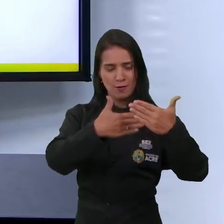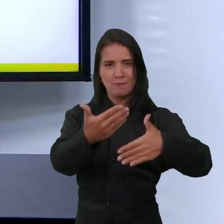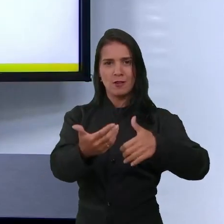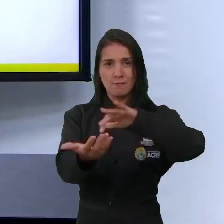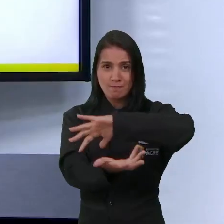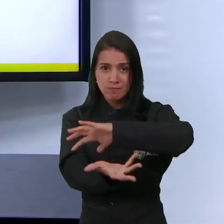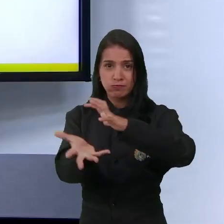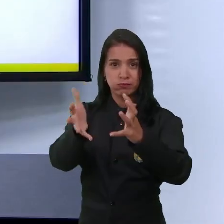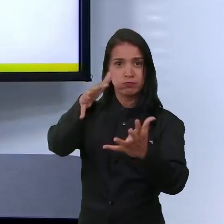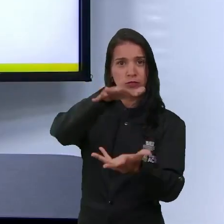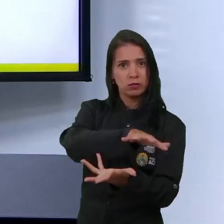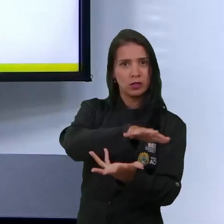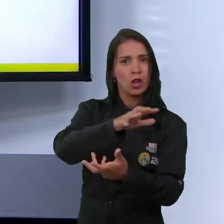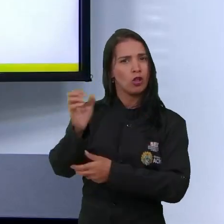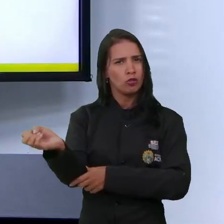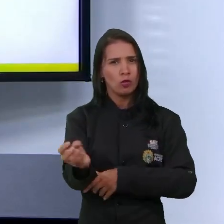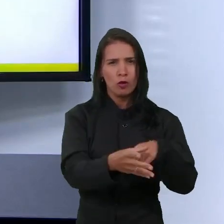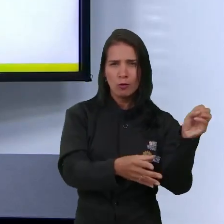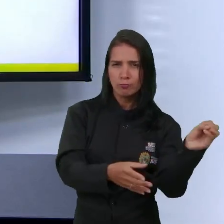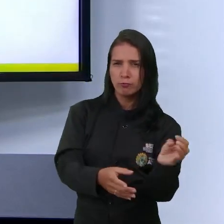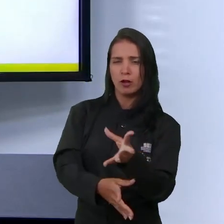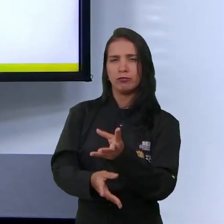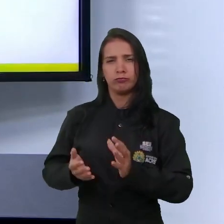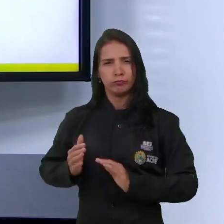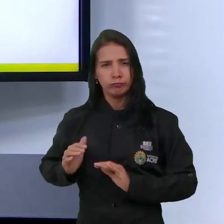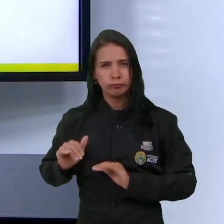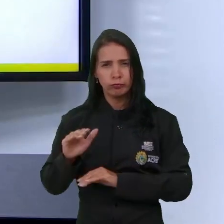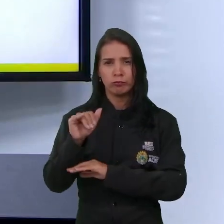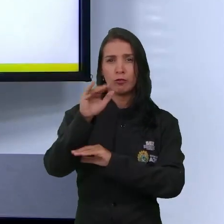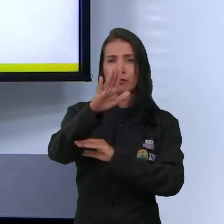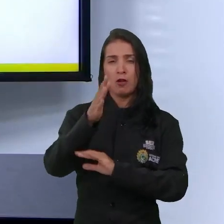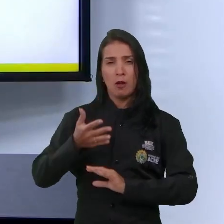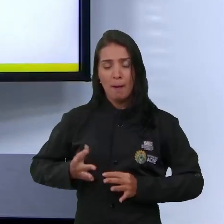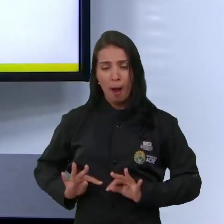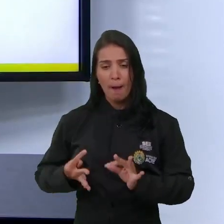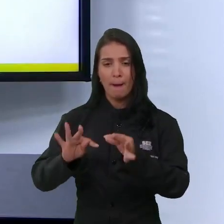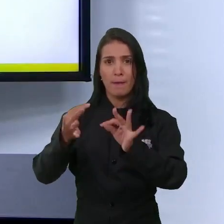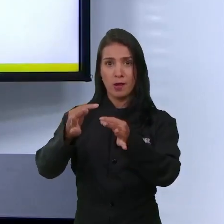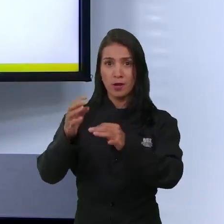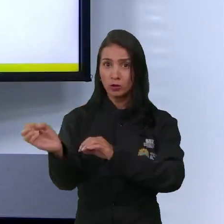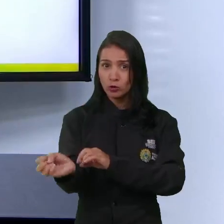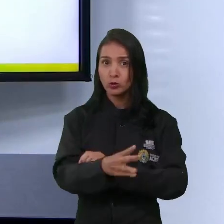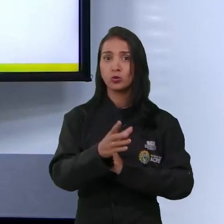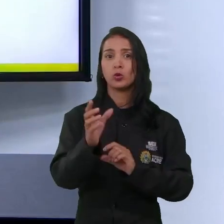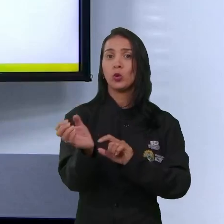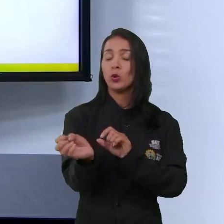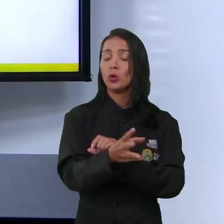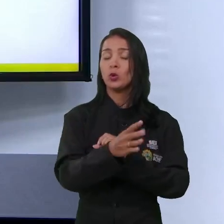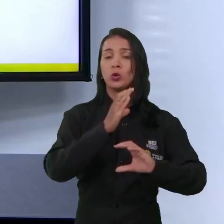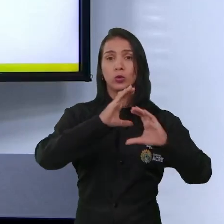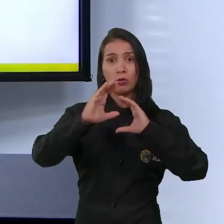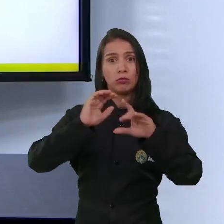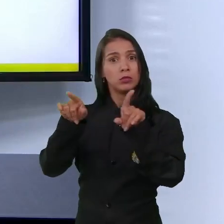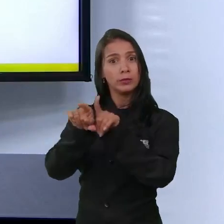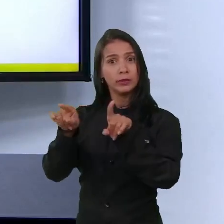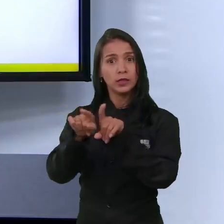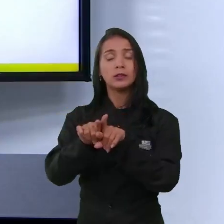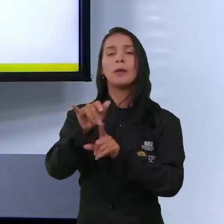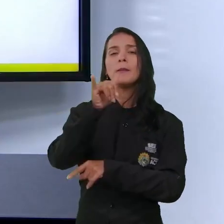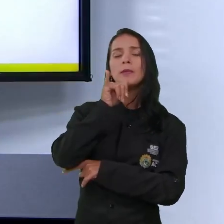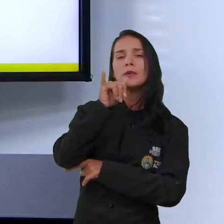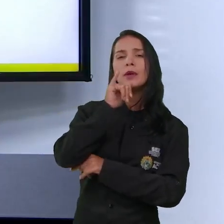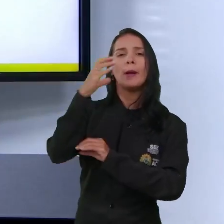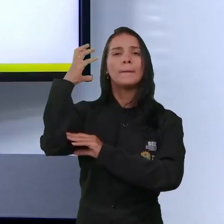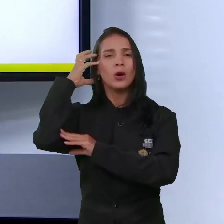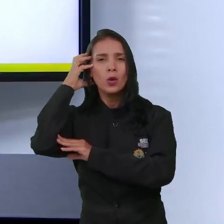chegada das novas tecnologias, surgem novos meios de comunicação. Como eu falei para vocês lá no início da aula, surgiu o